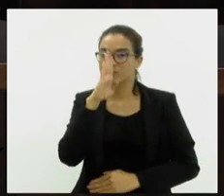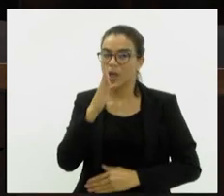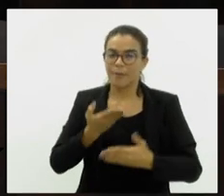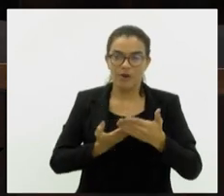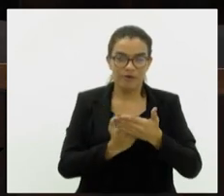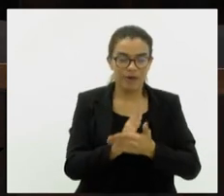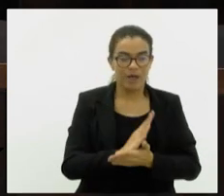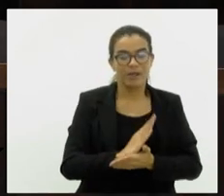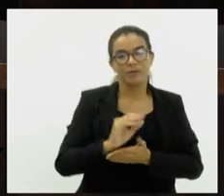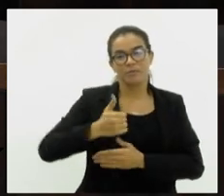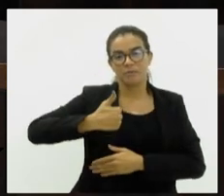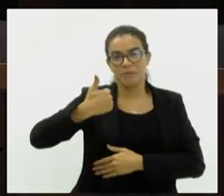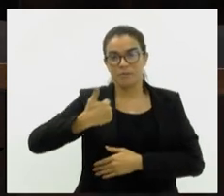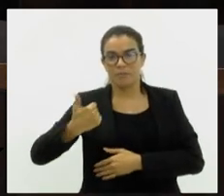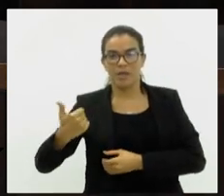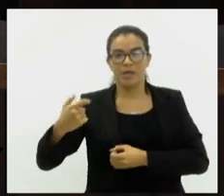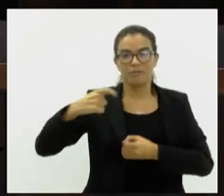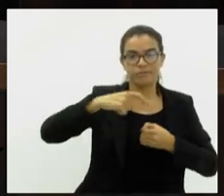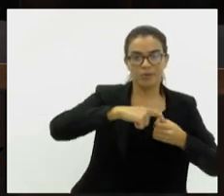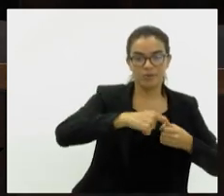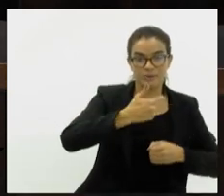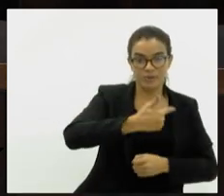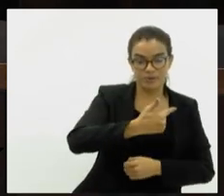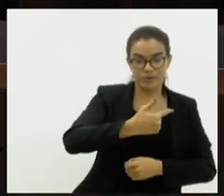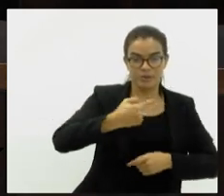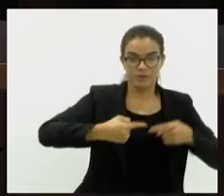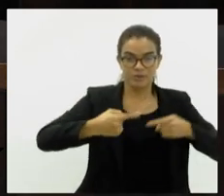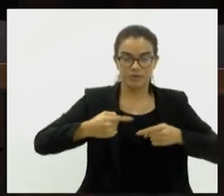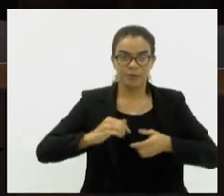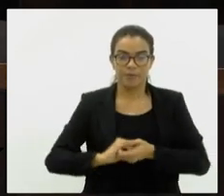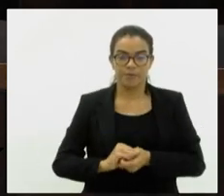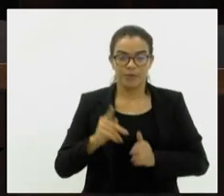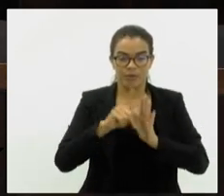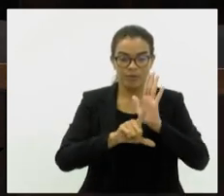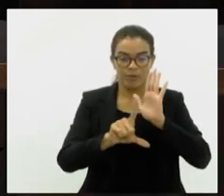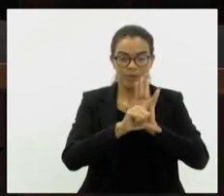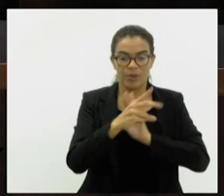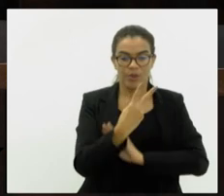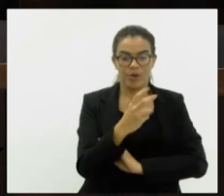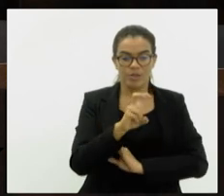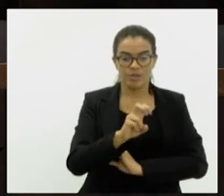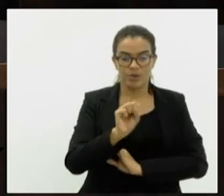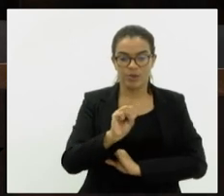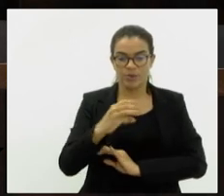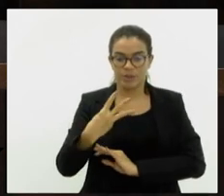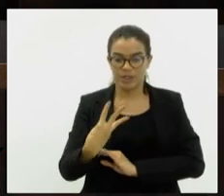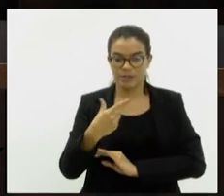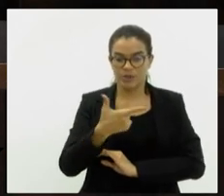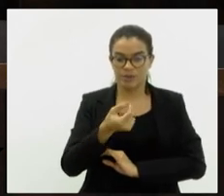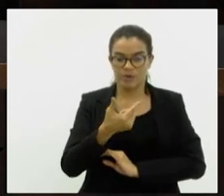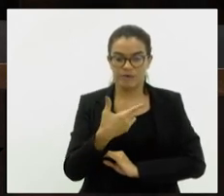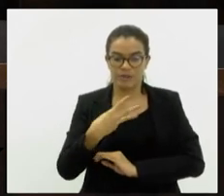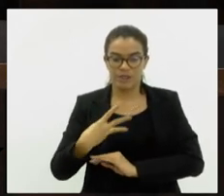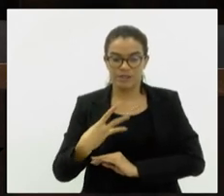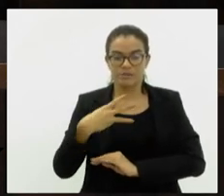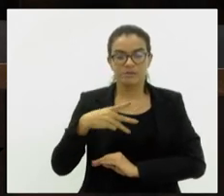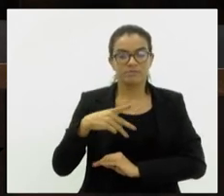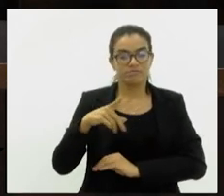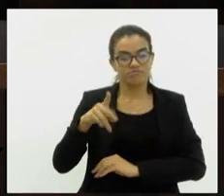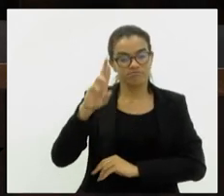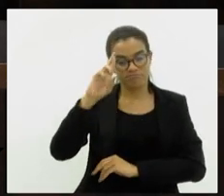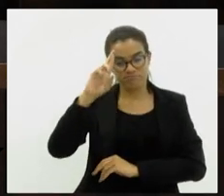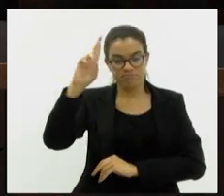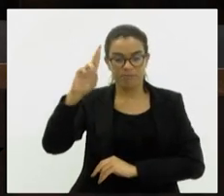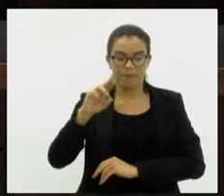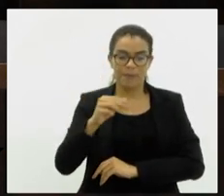estão. Aprovado em primeira, retorna em segunda discussão. Projeto de Lei 2583 de 2023, de autoria do